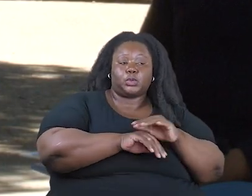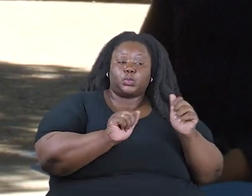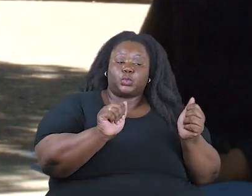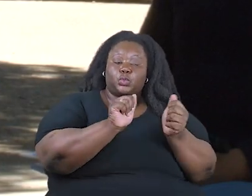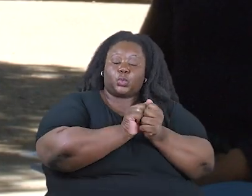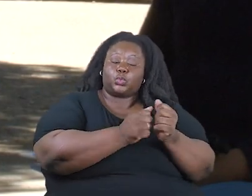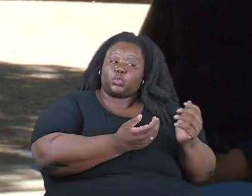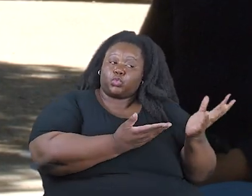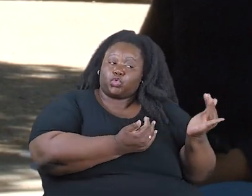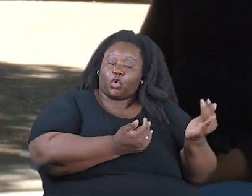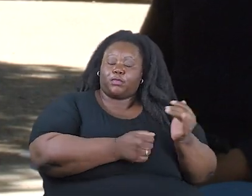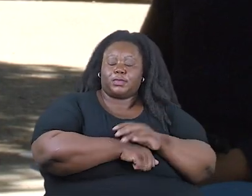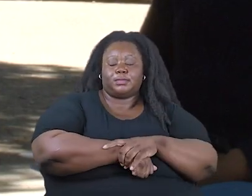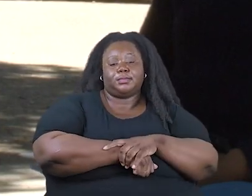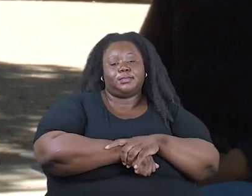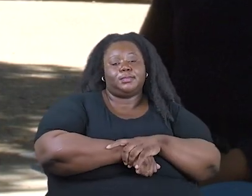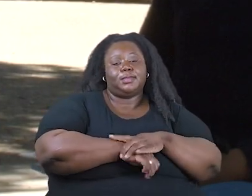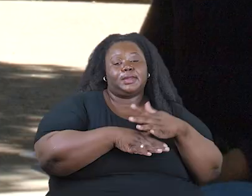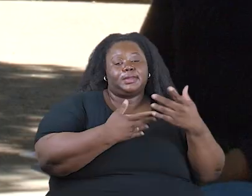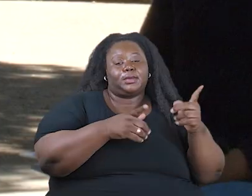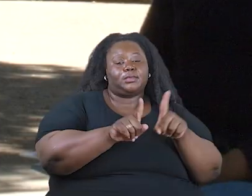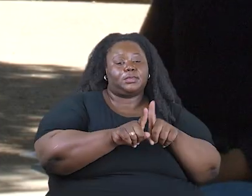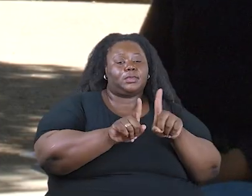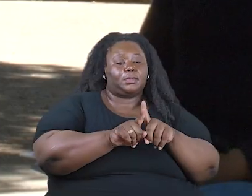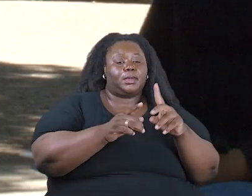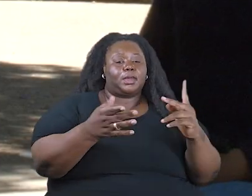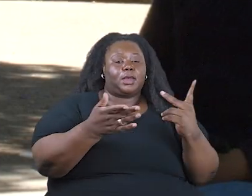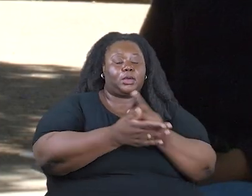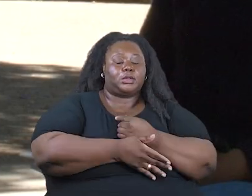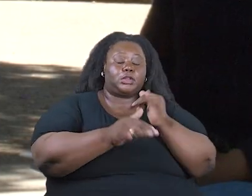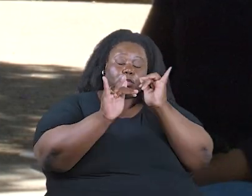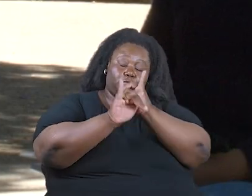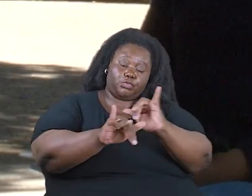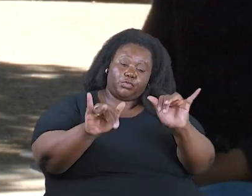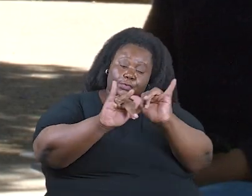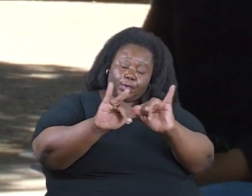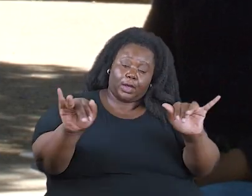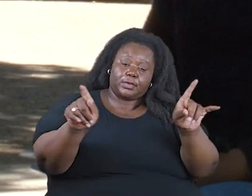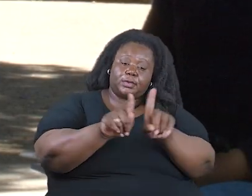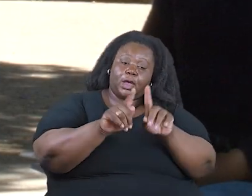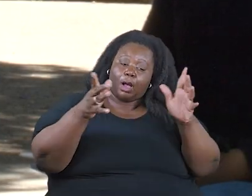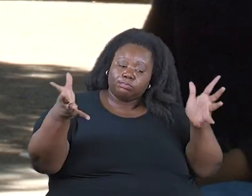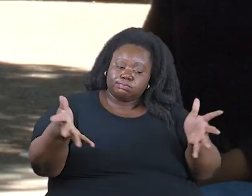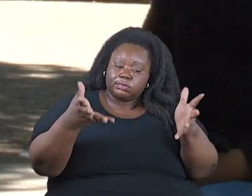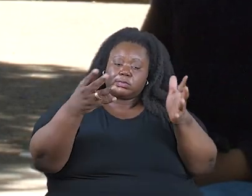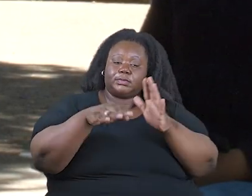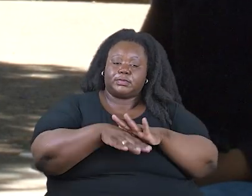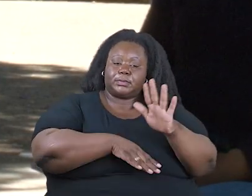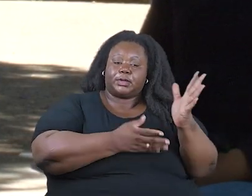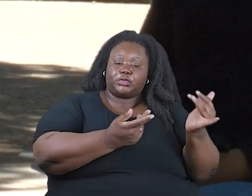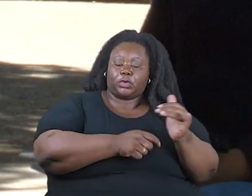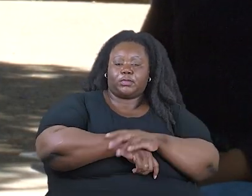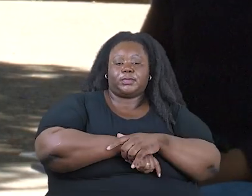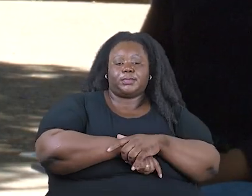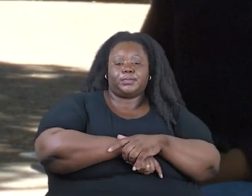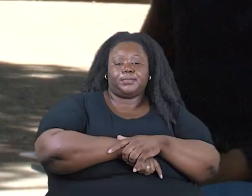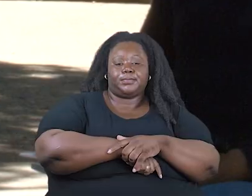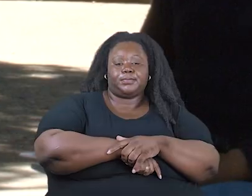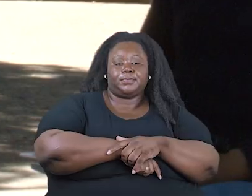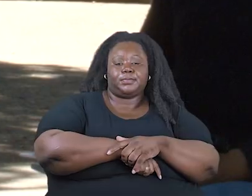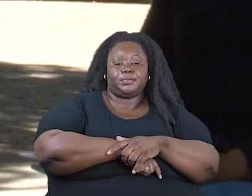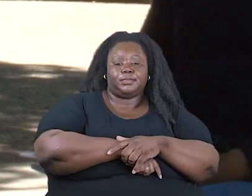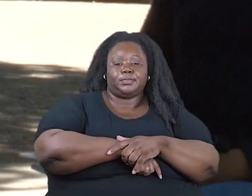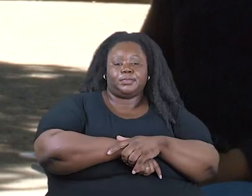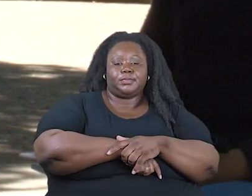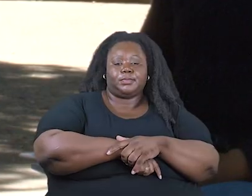com um artista mais jovem. Então também funciona como uma divulgação, né, um incentivo para os artistas mais jovens.